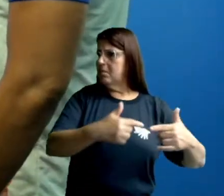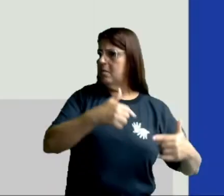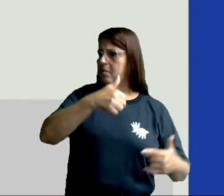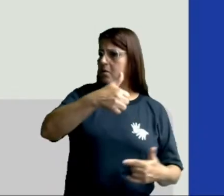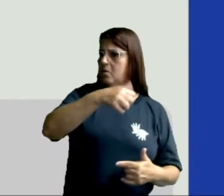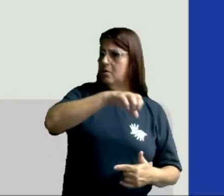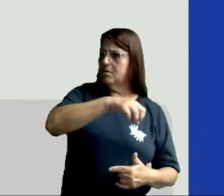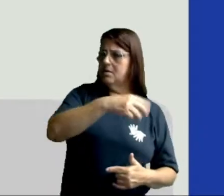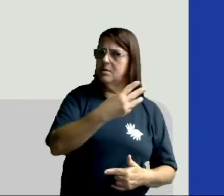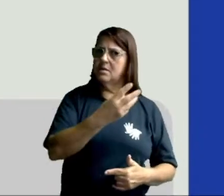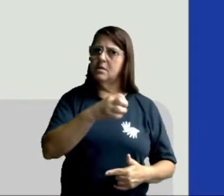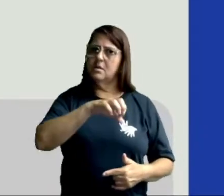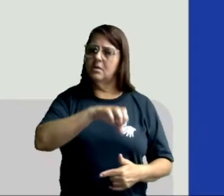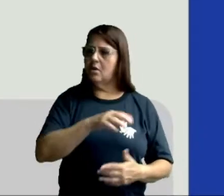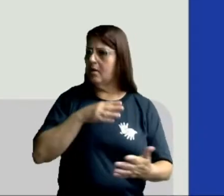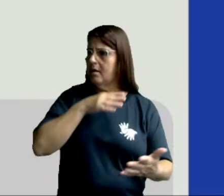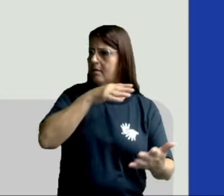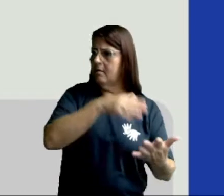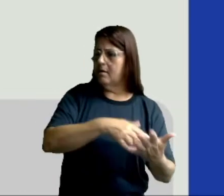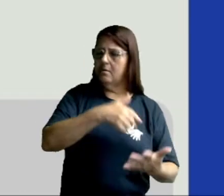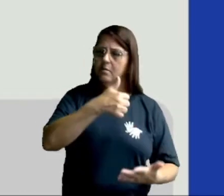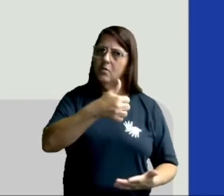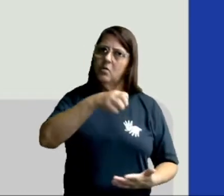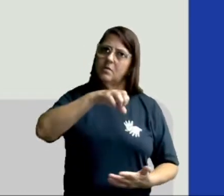de 1939 até